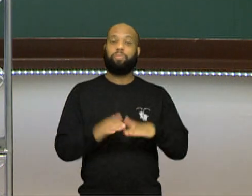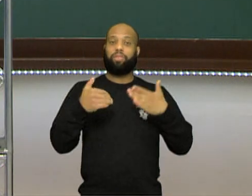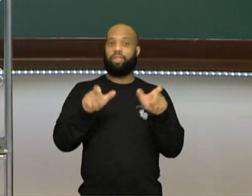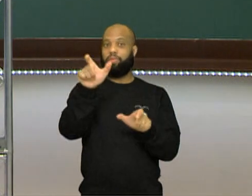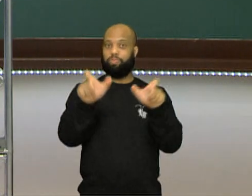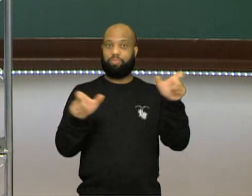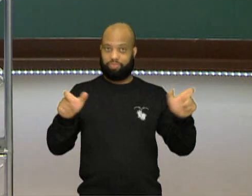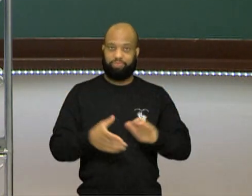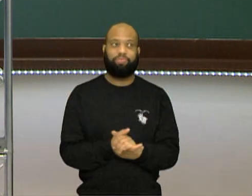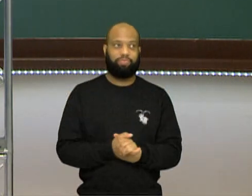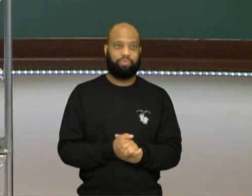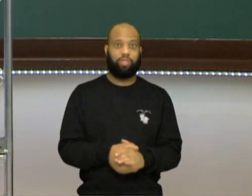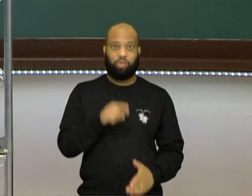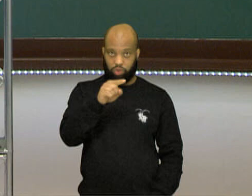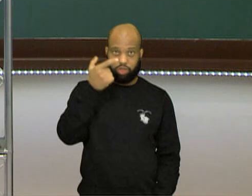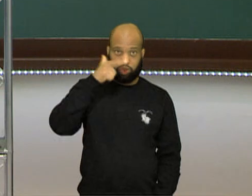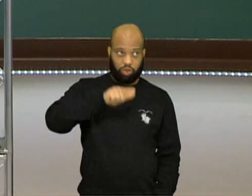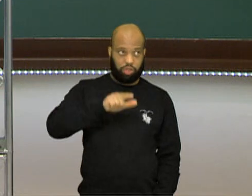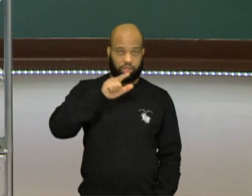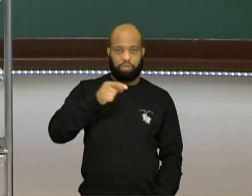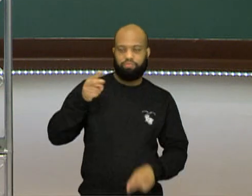E aí, meu querido e aí, minha querida,